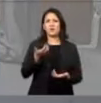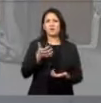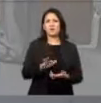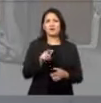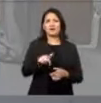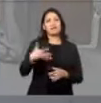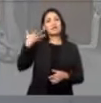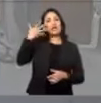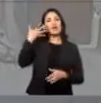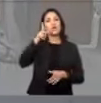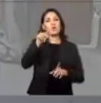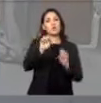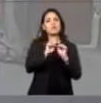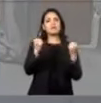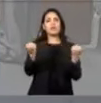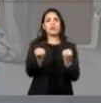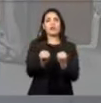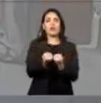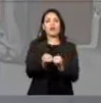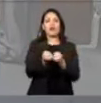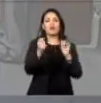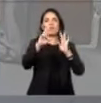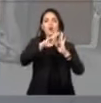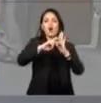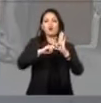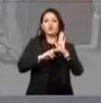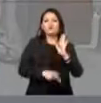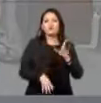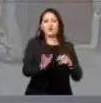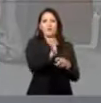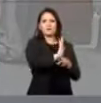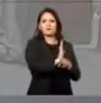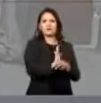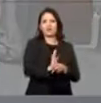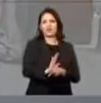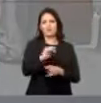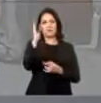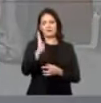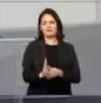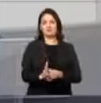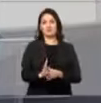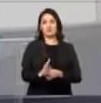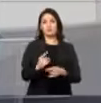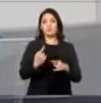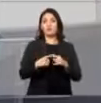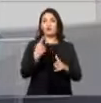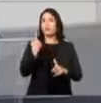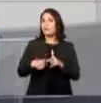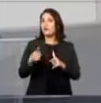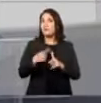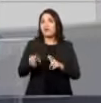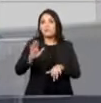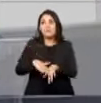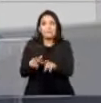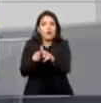do audiovisual e do cinema brasileiro, porque o problema é muito maior do que isso.